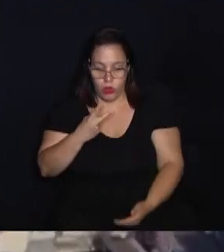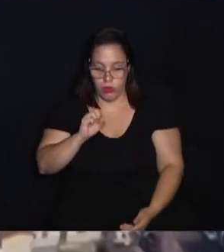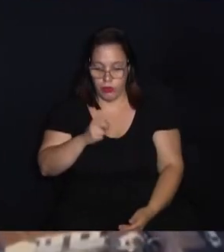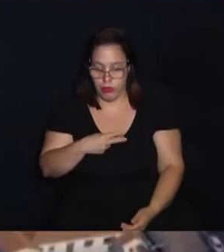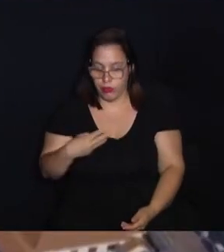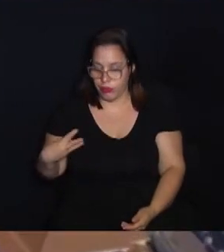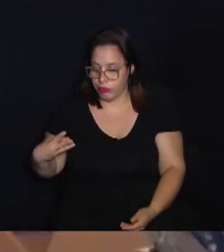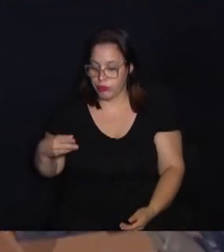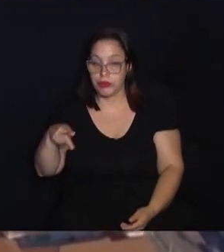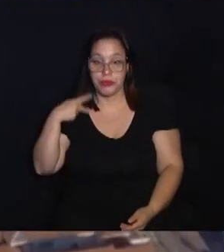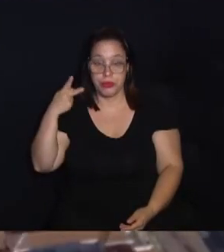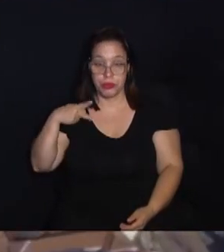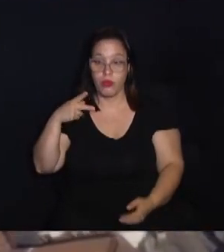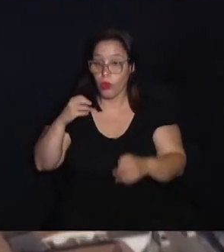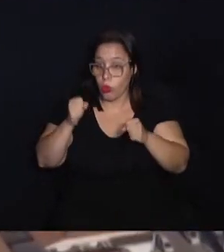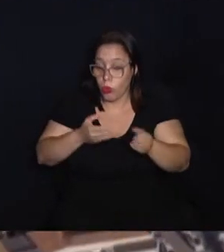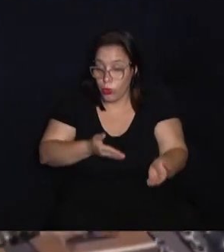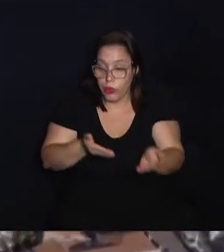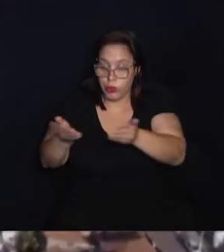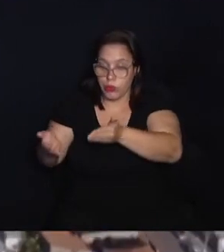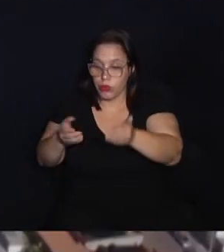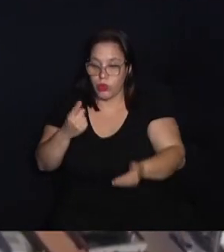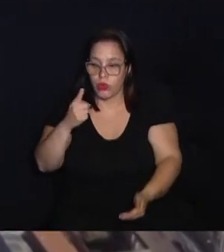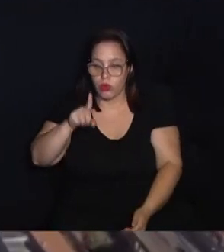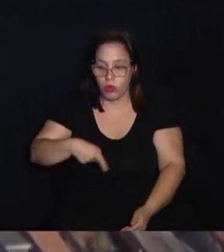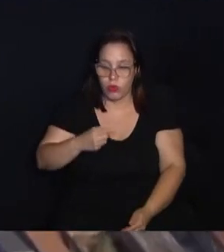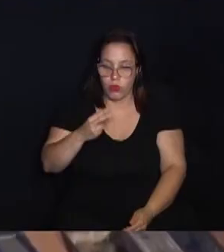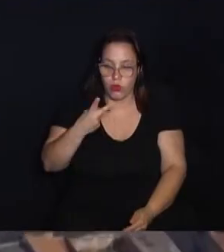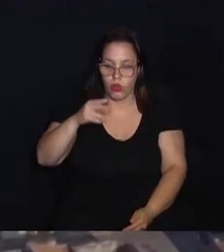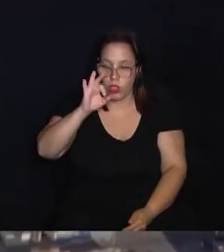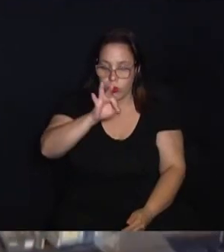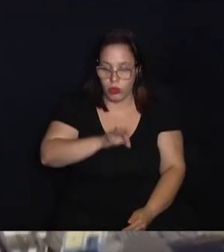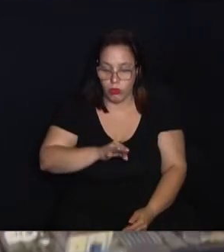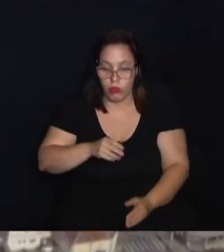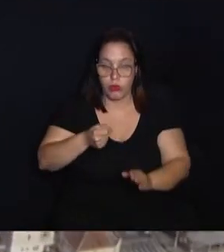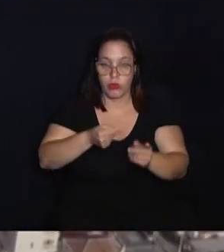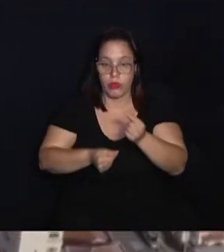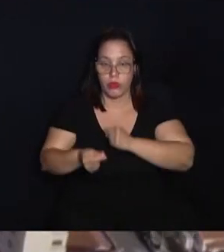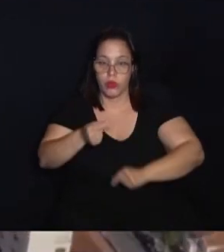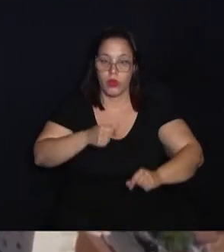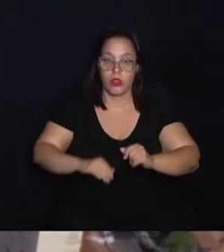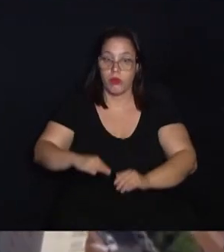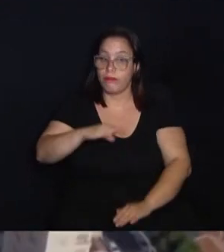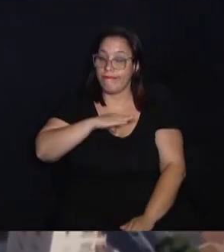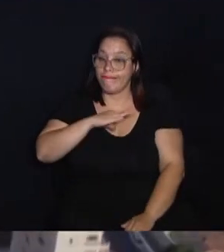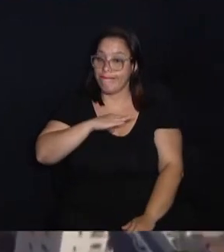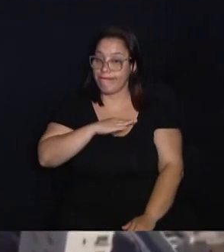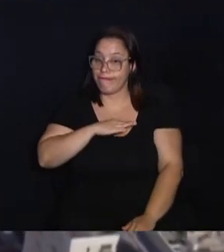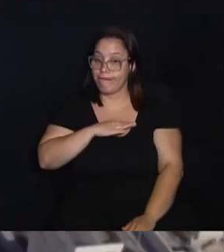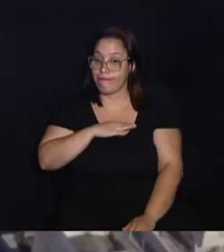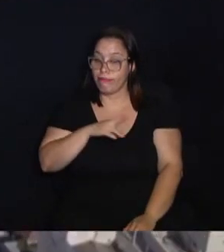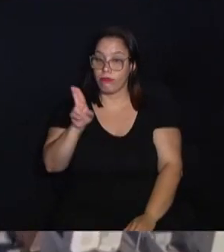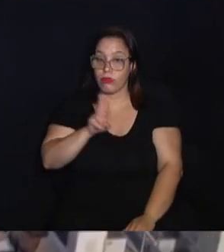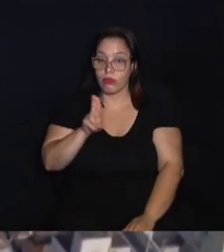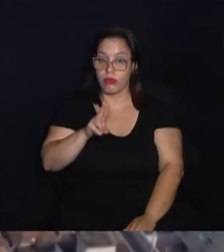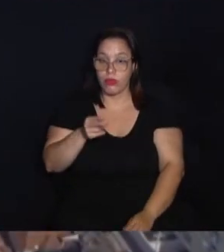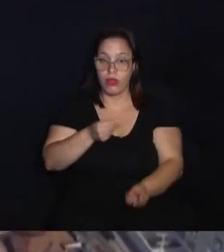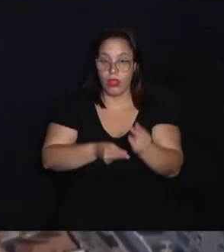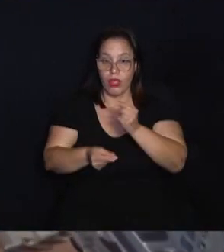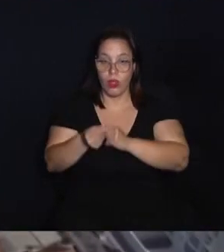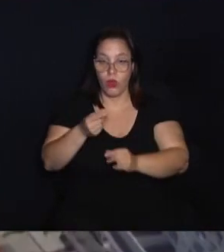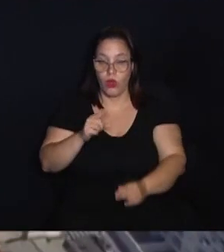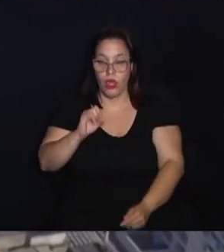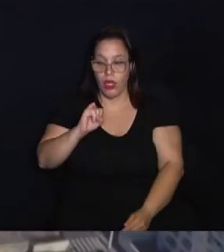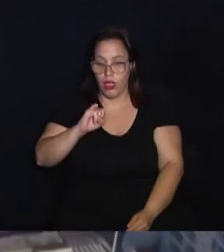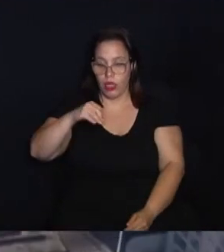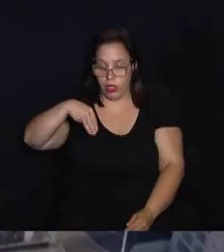2023, os vereadores podem destinar até 1,2% do orçamento municipal através do chamado orçamento